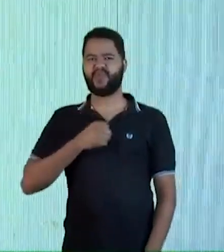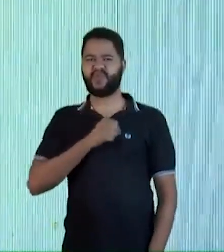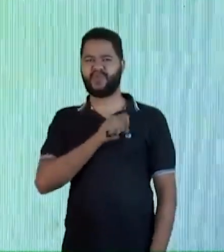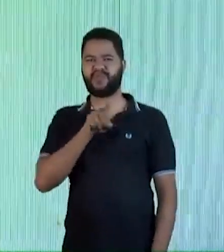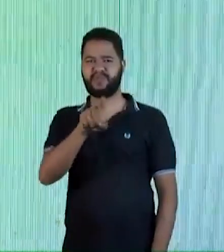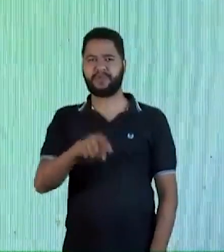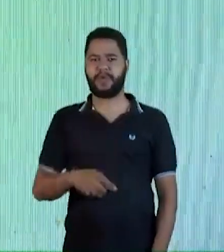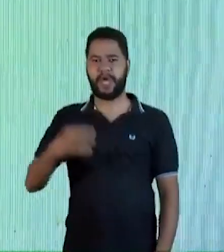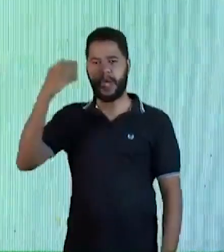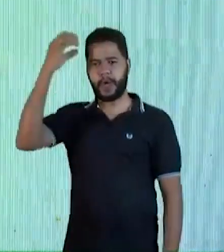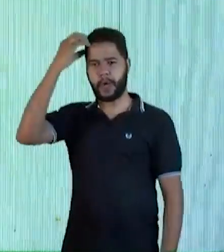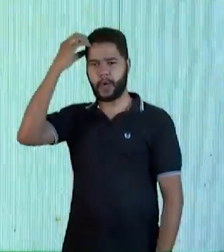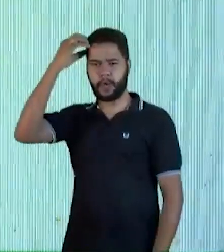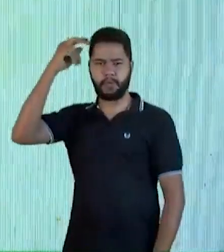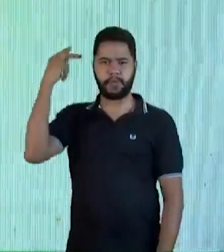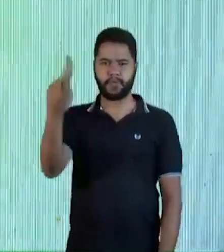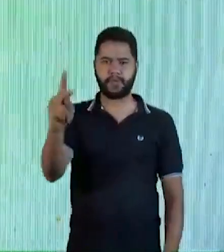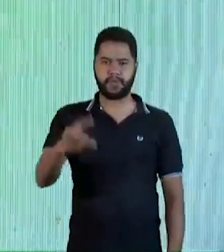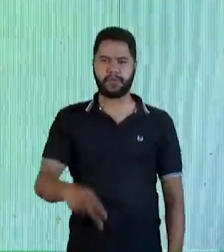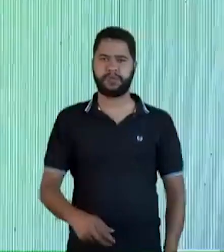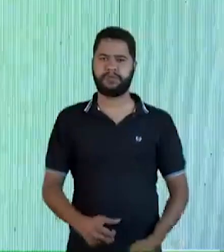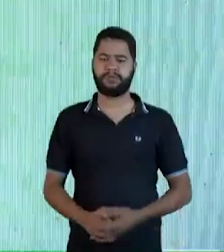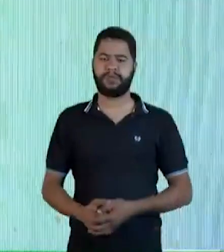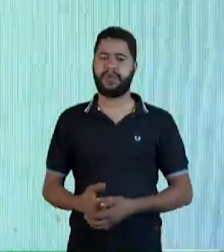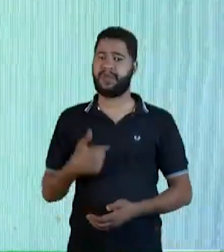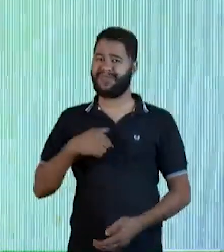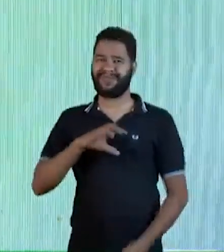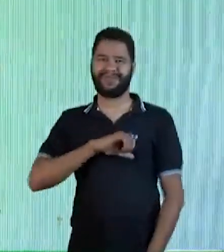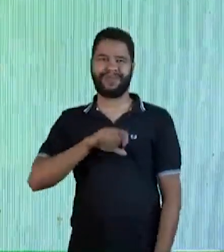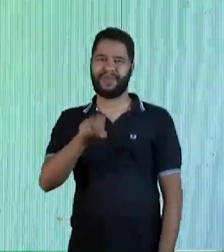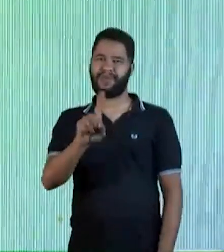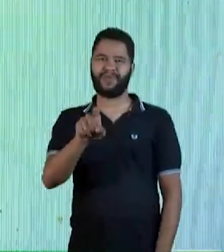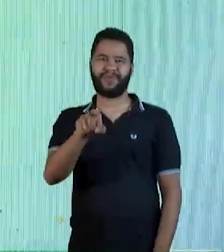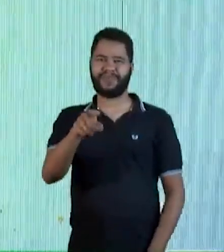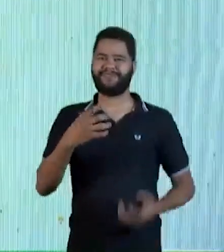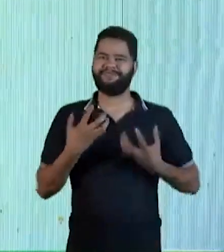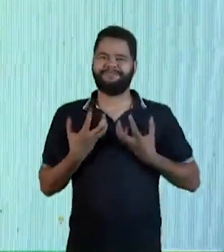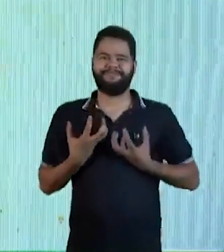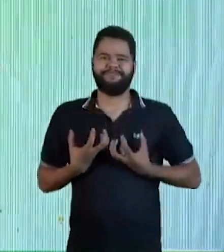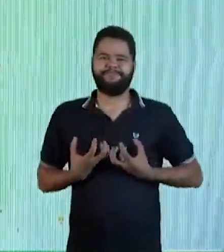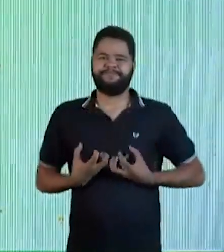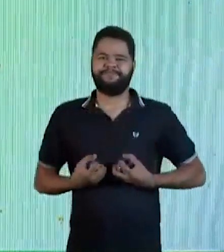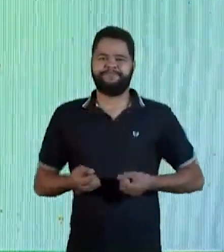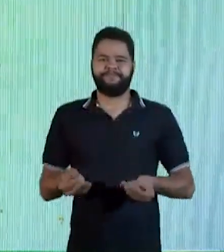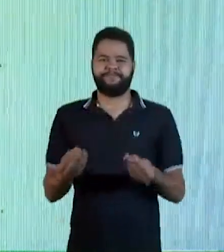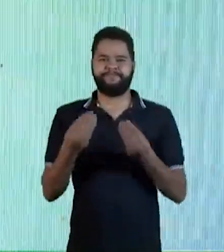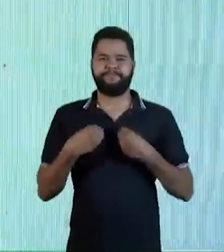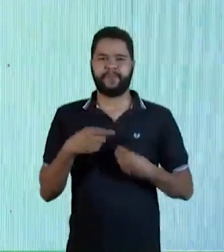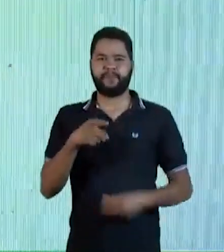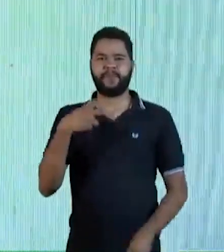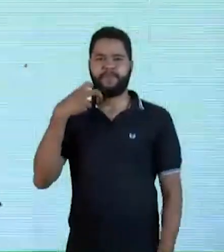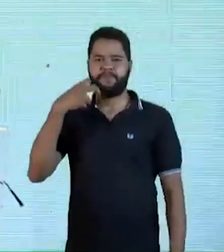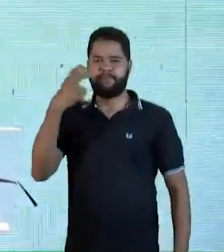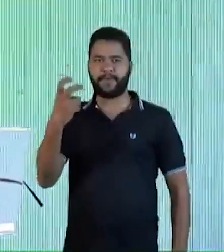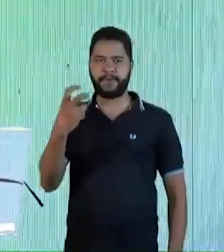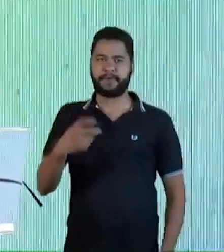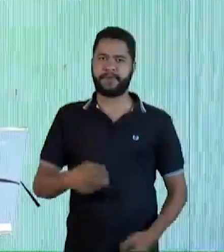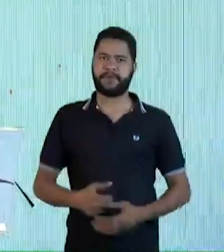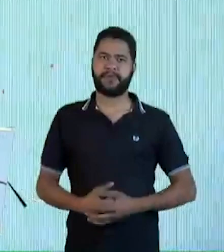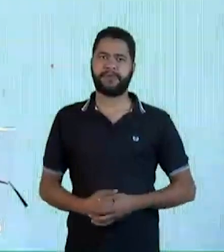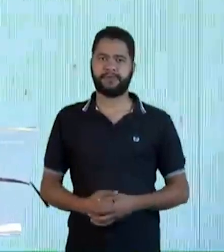e a culpa de tudo isso é sua e eu não te amo você só me decepciona você é Vergonha aqui de